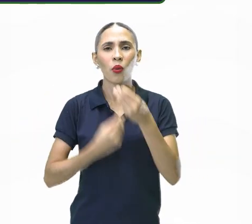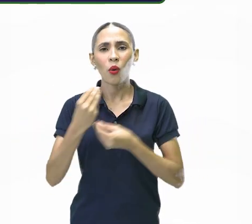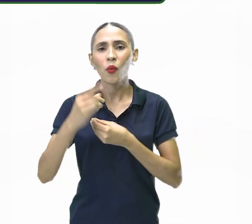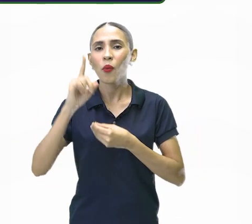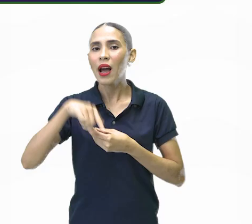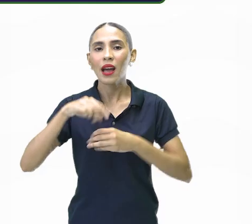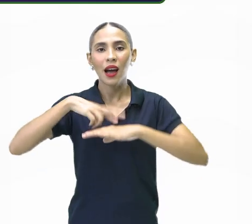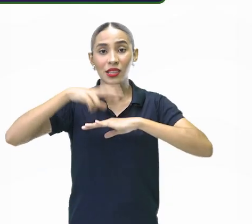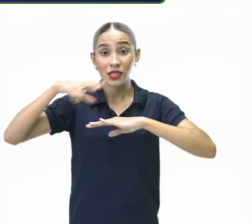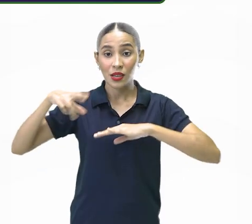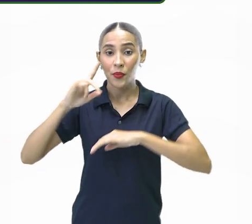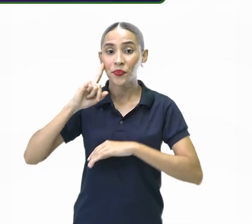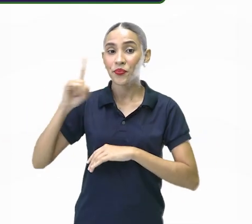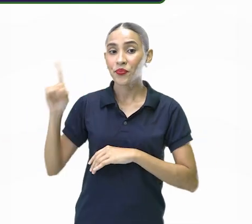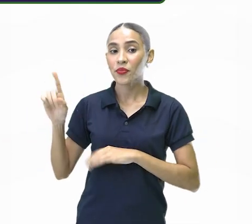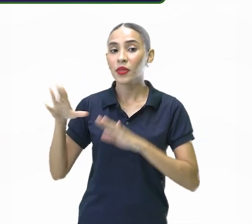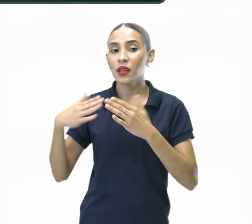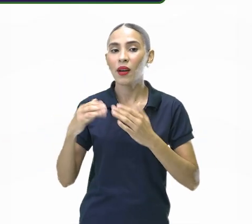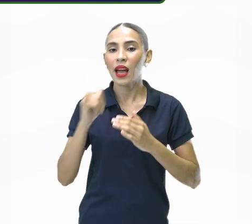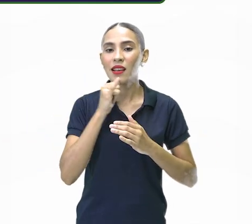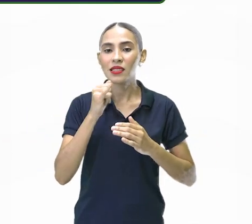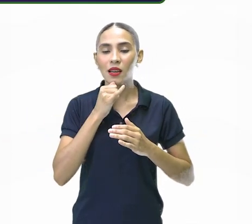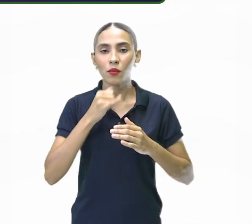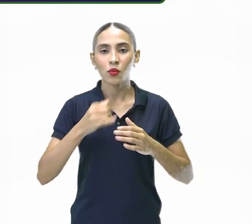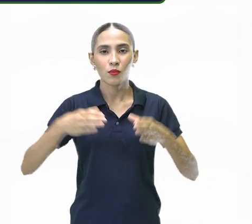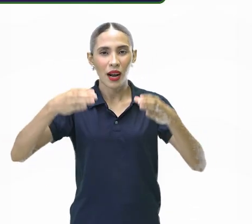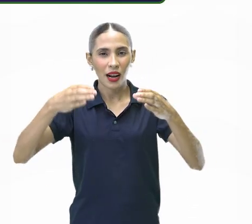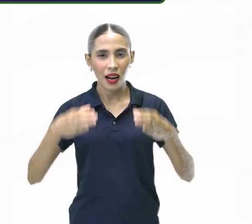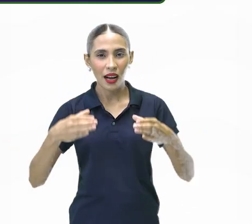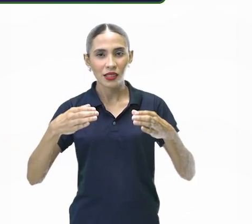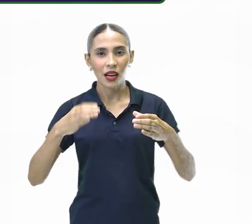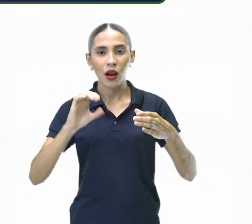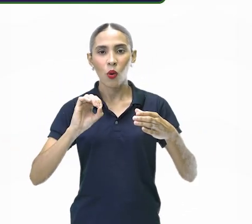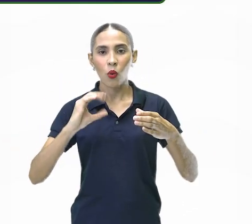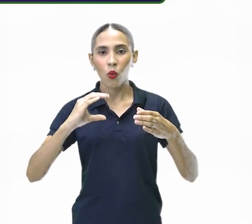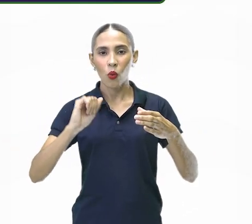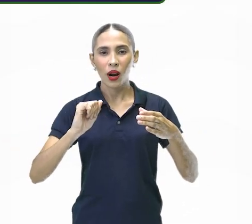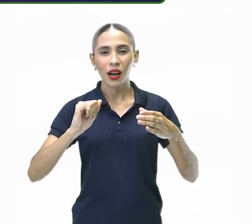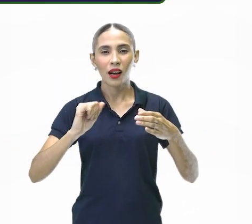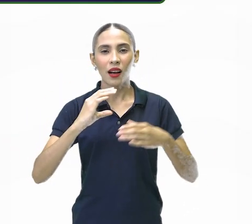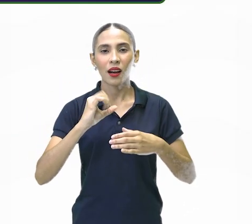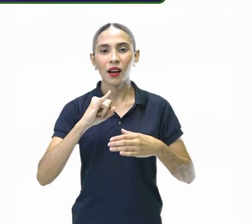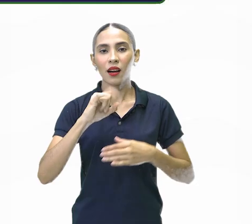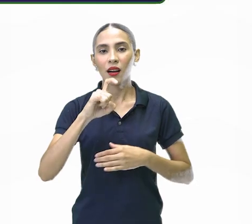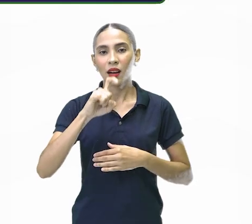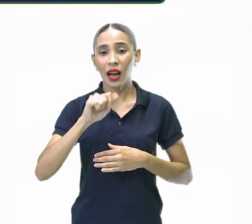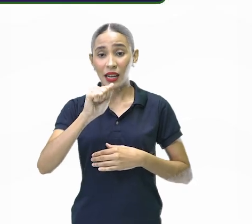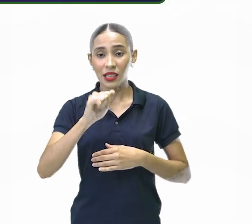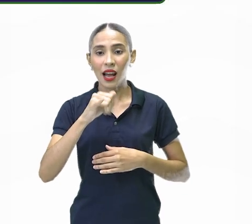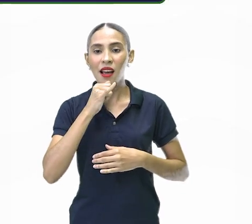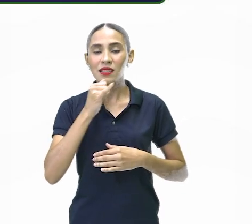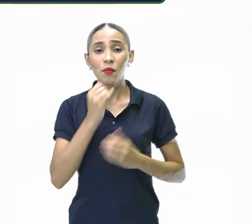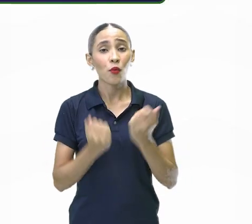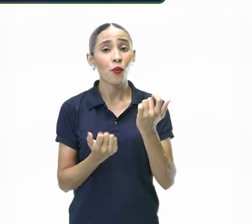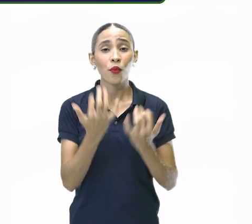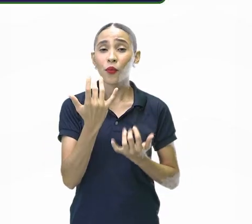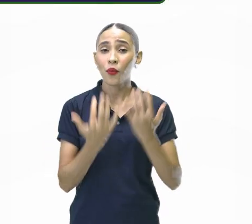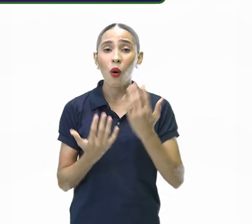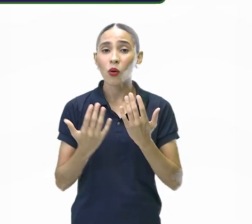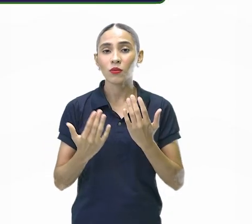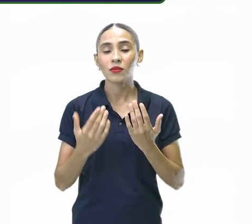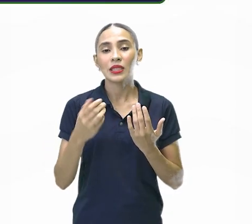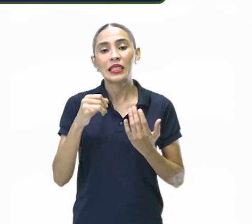por exemplo, com paredes internas metálicas, como você está vendo ali. Aí você tem nessa imagem,